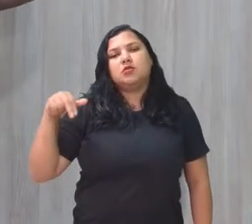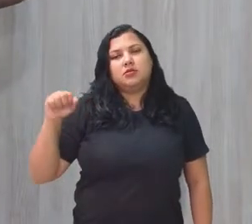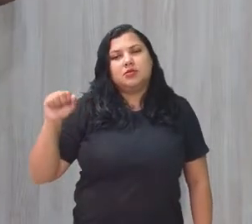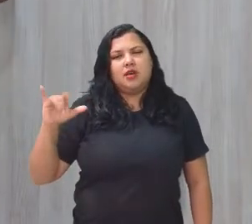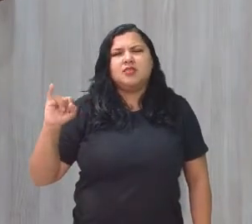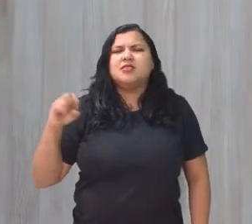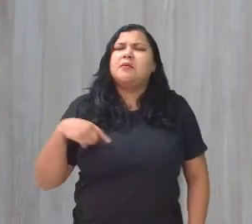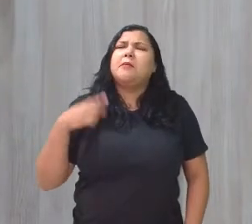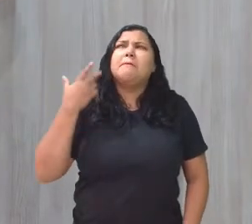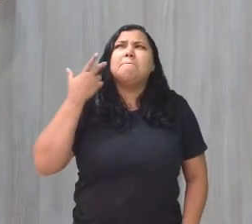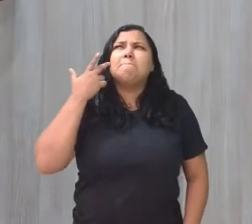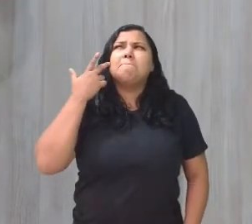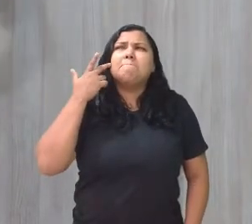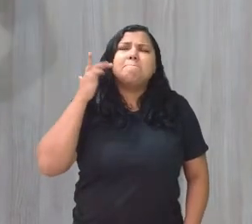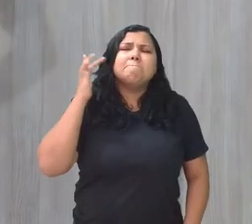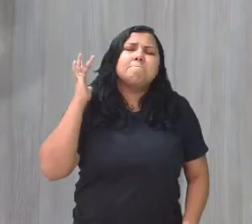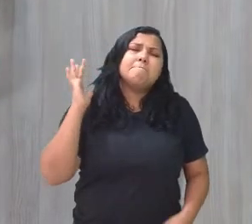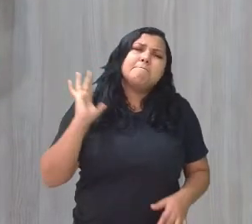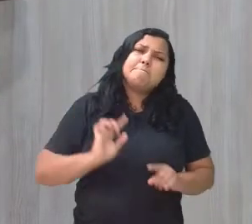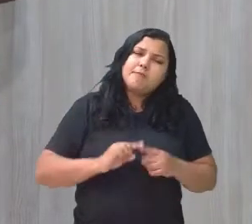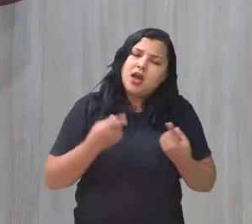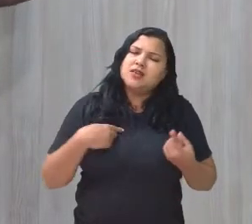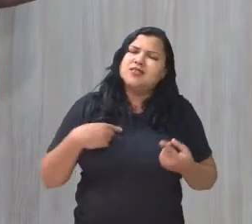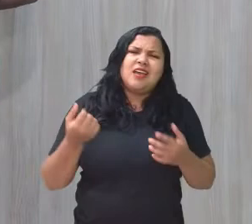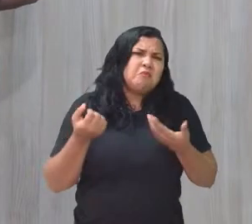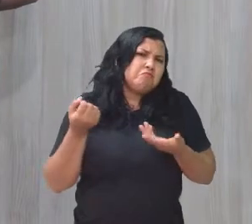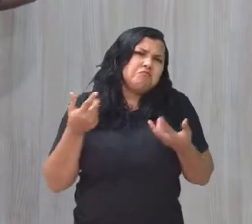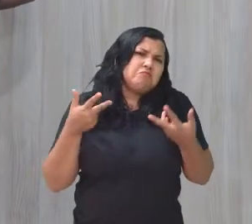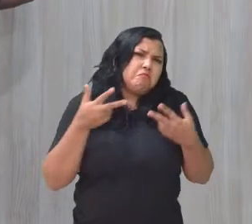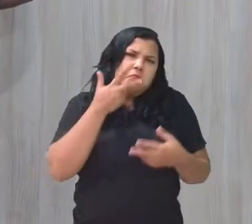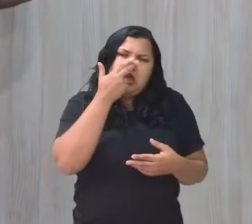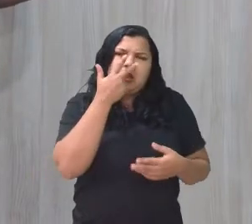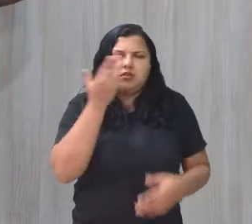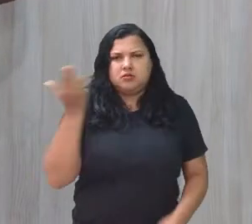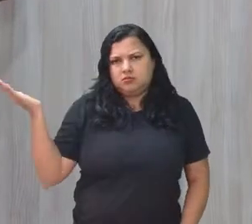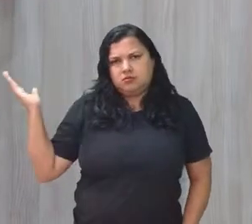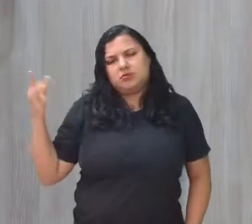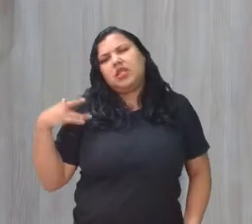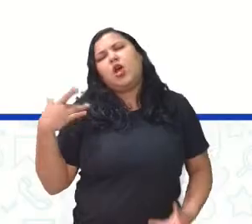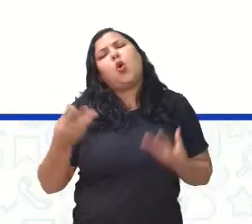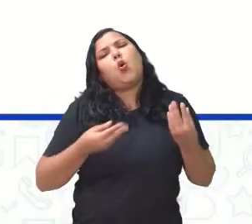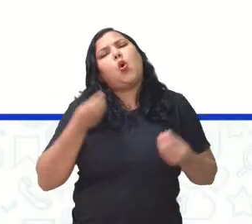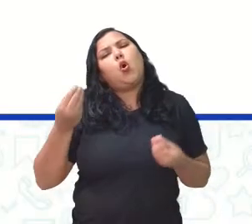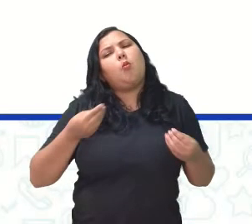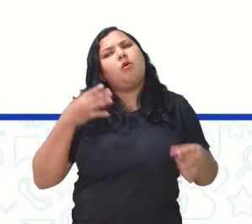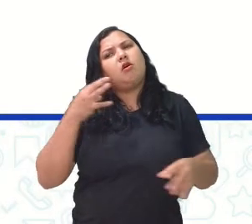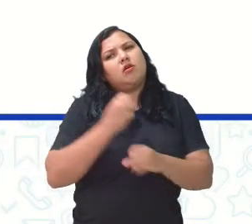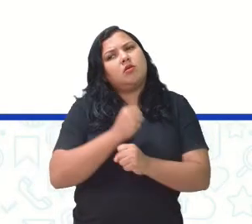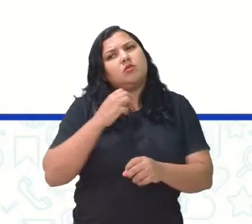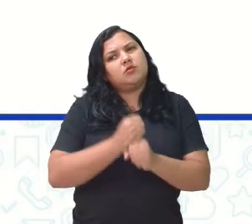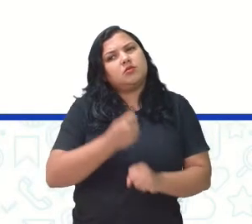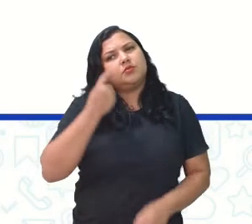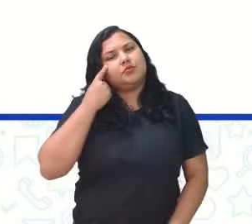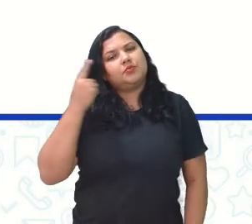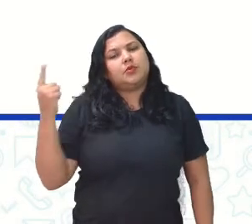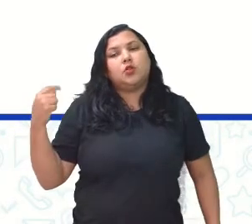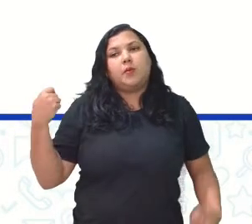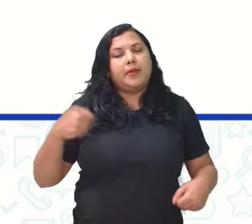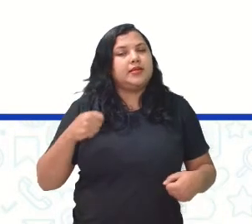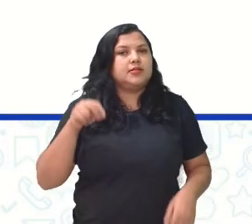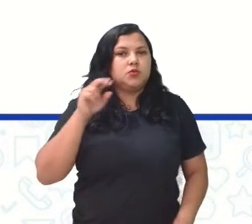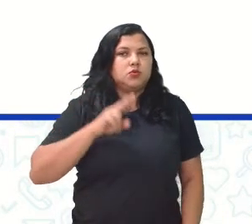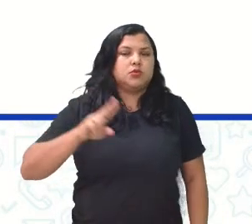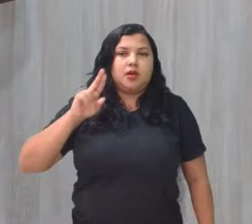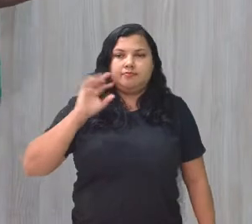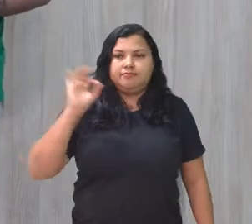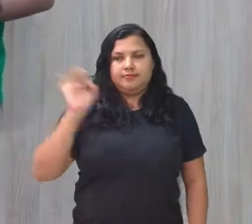gente fez, tá certo? Por exemplo, se você já quiser antecipar, como é que eu faço esse cálculo na calculadora aí, sem usar o símbolo de